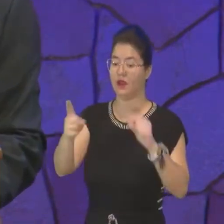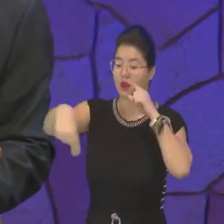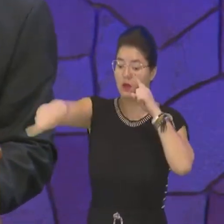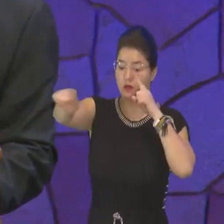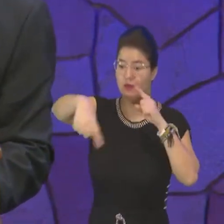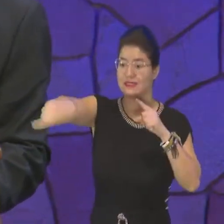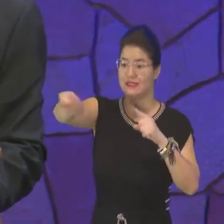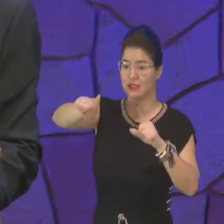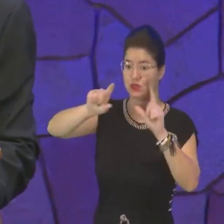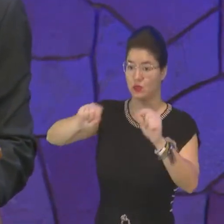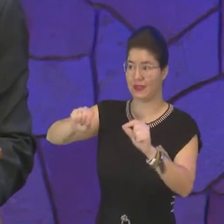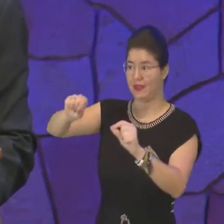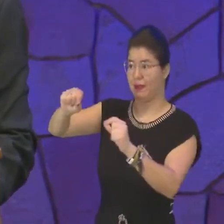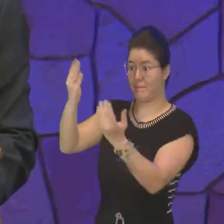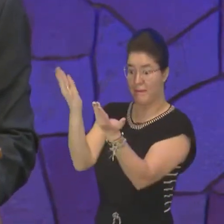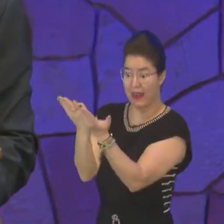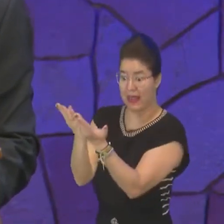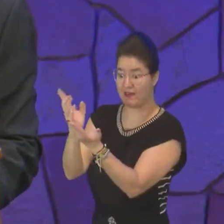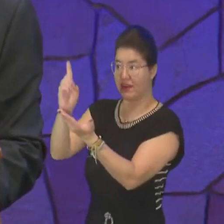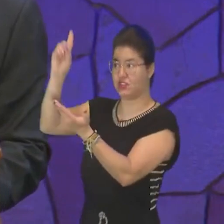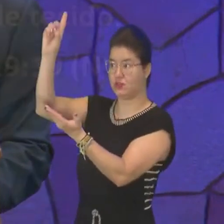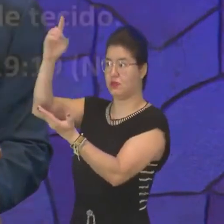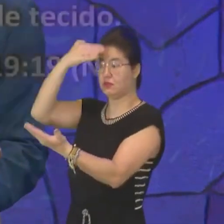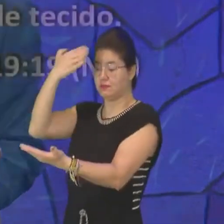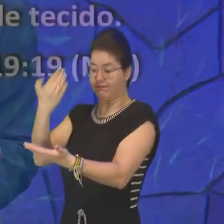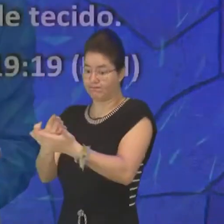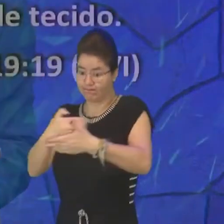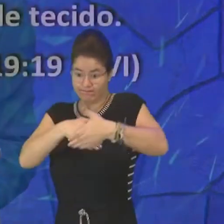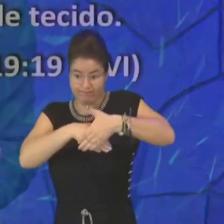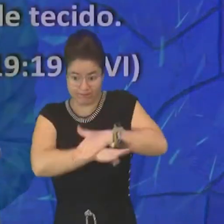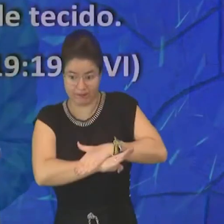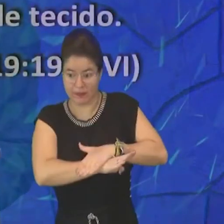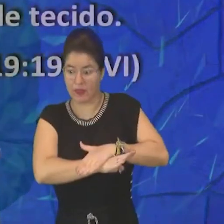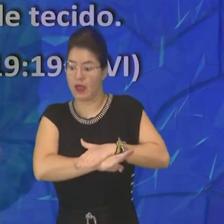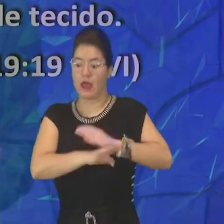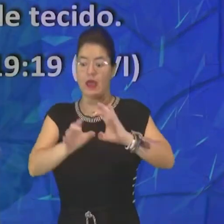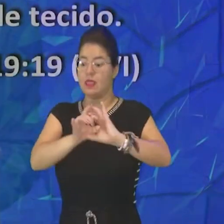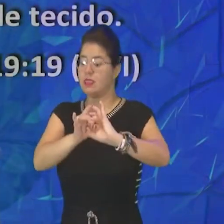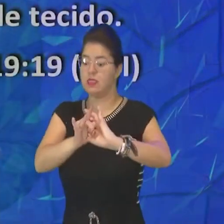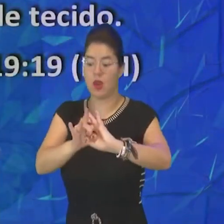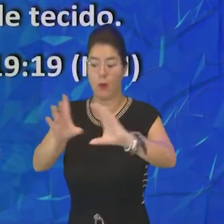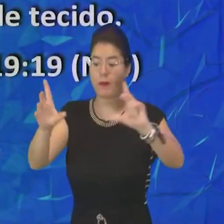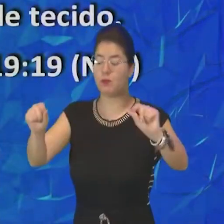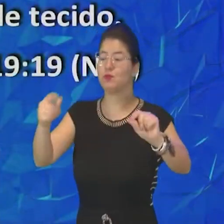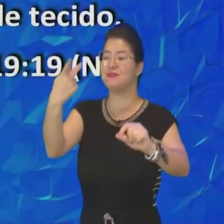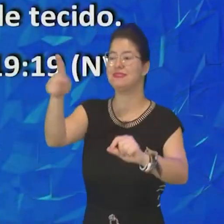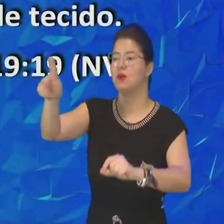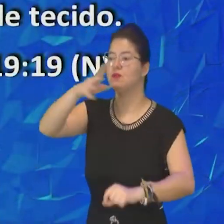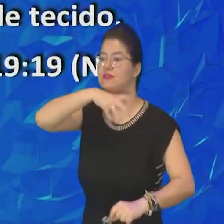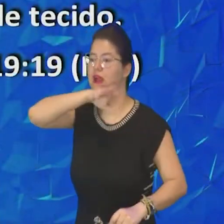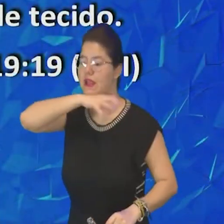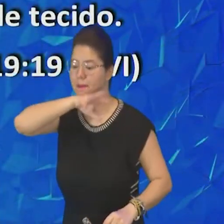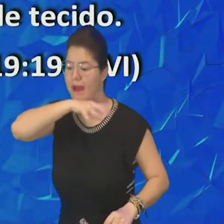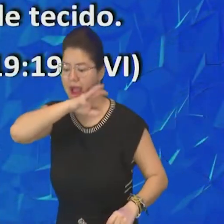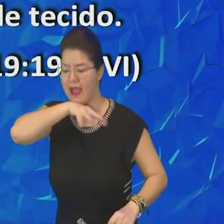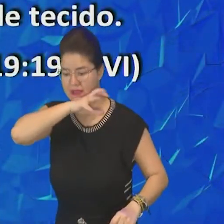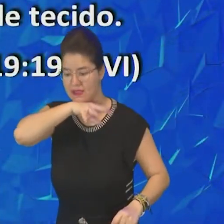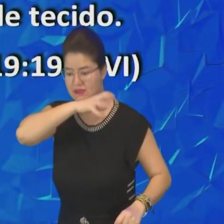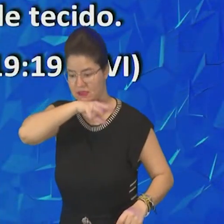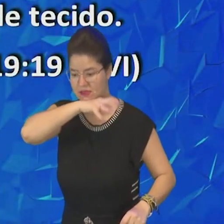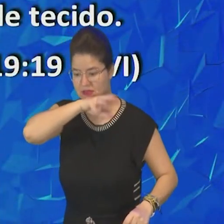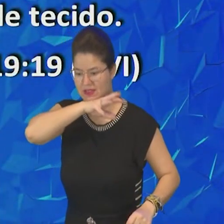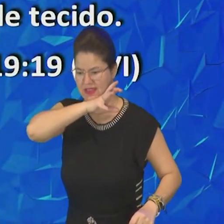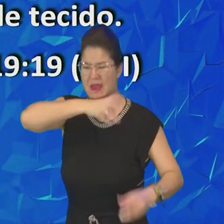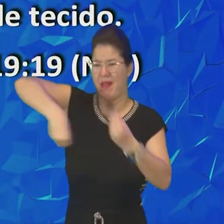guardarás os meus estatutos, não permitirás que os teus animais se ajuntem com os de